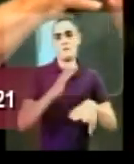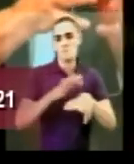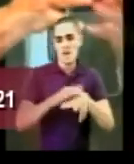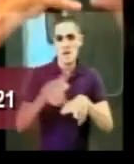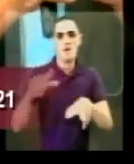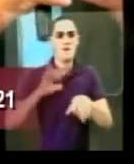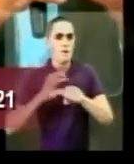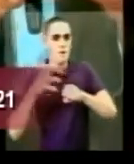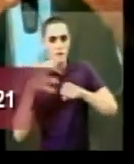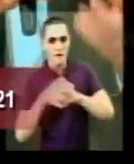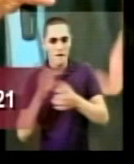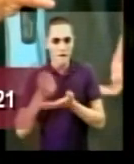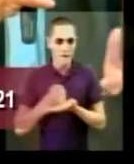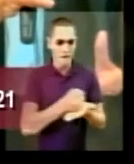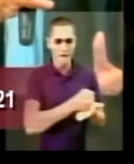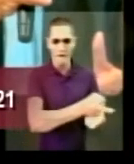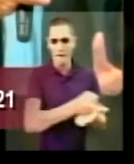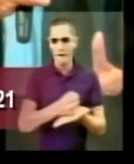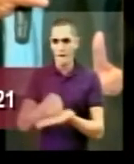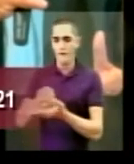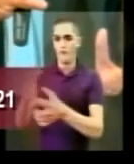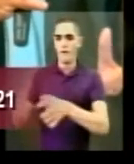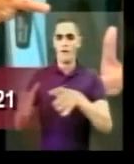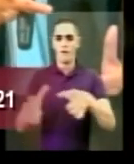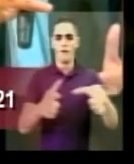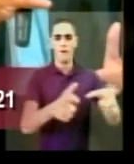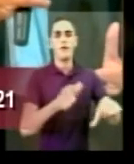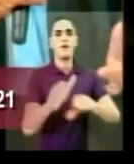ali naqueles